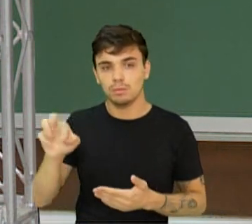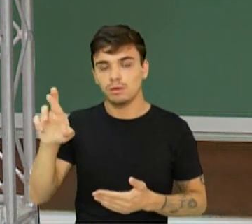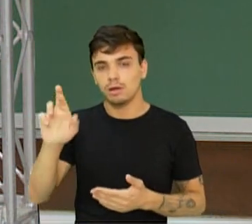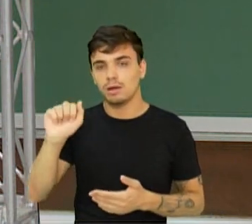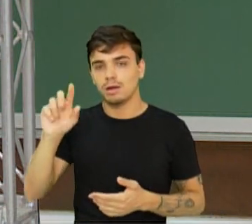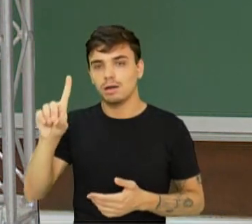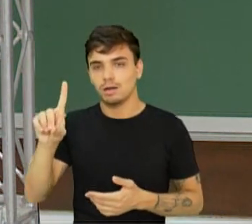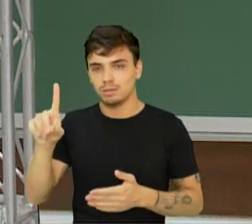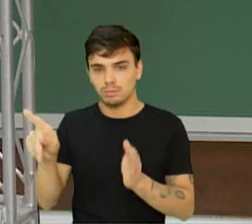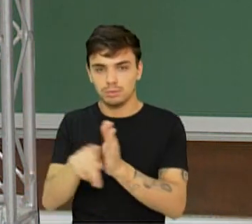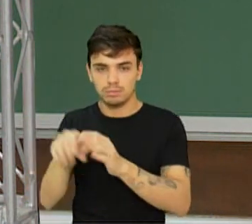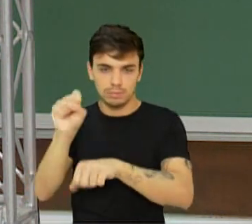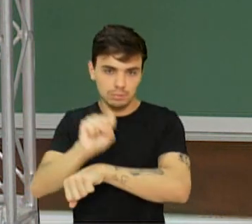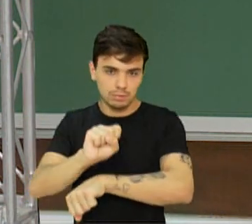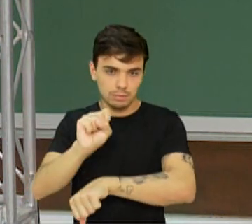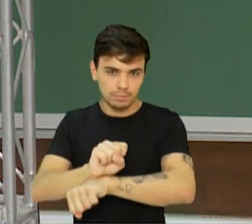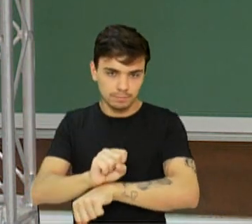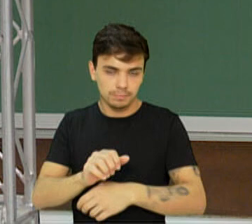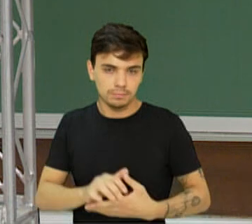Ou